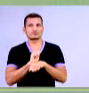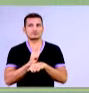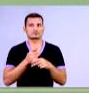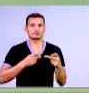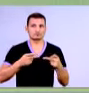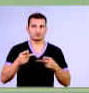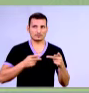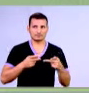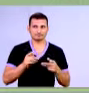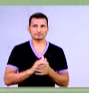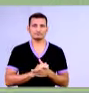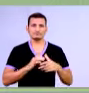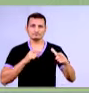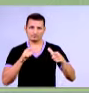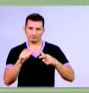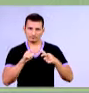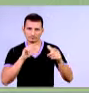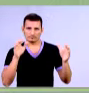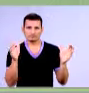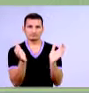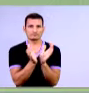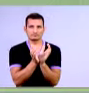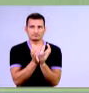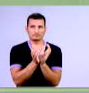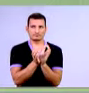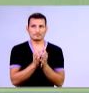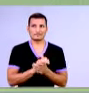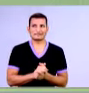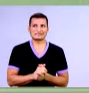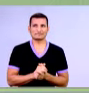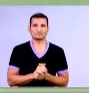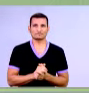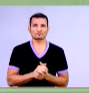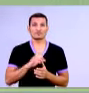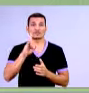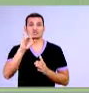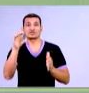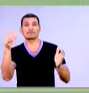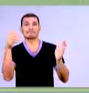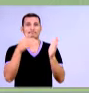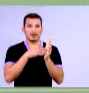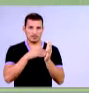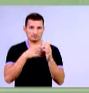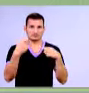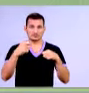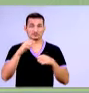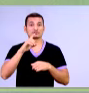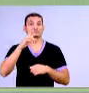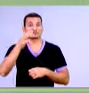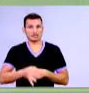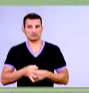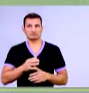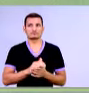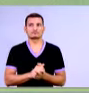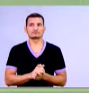projetos, trabalho em equipe, cumprimento de prazos e orçamentos estabelecidos,